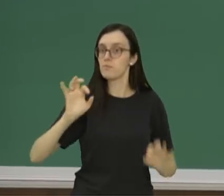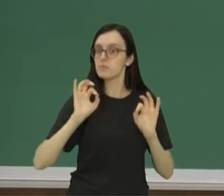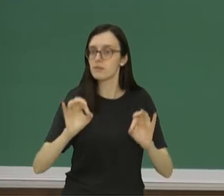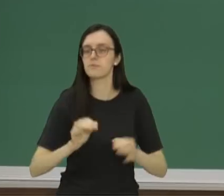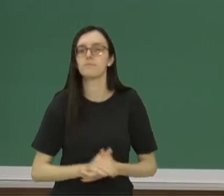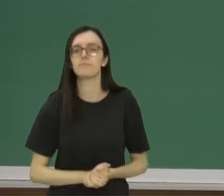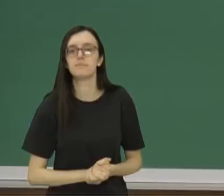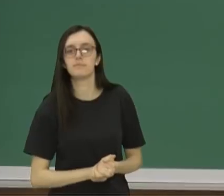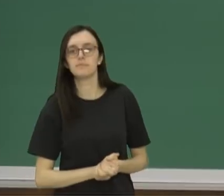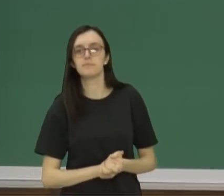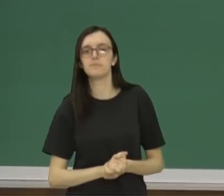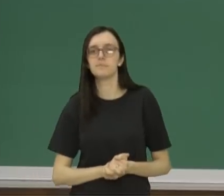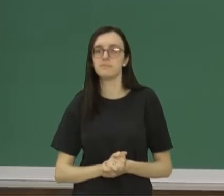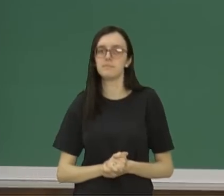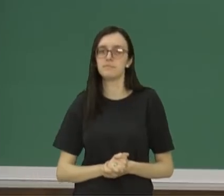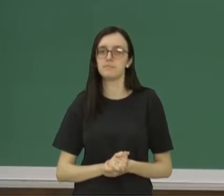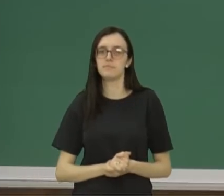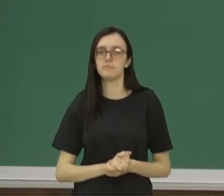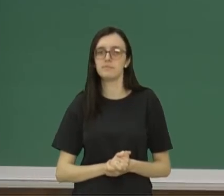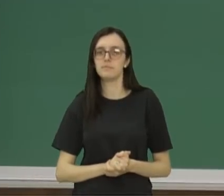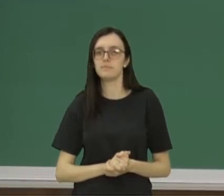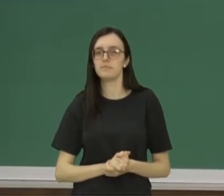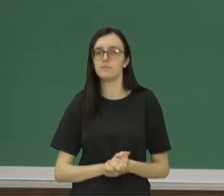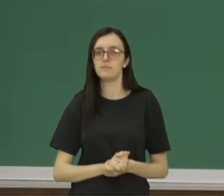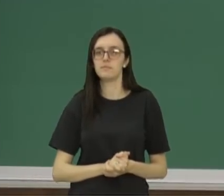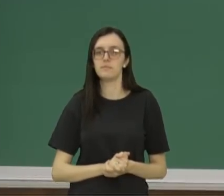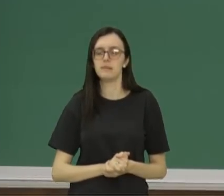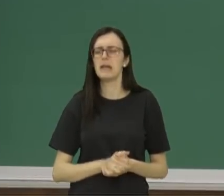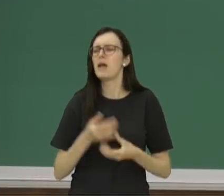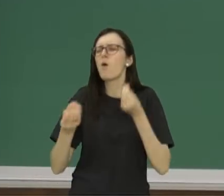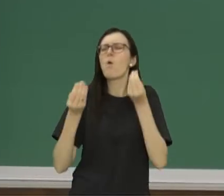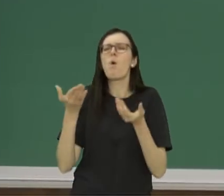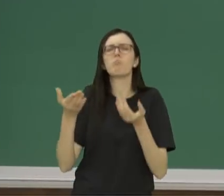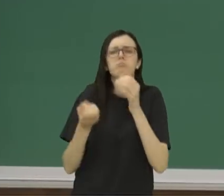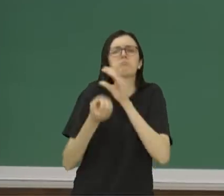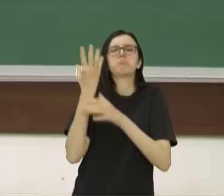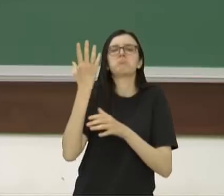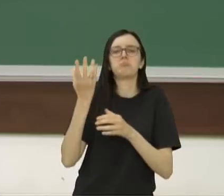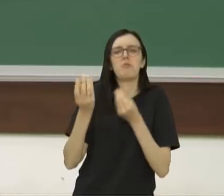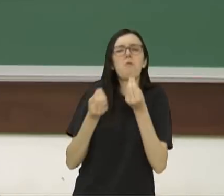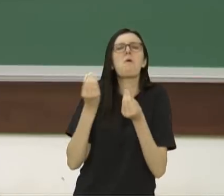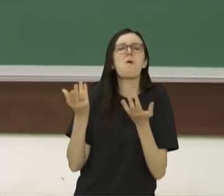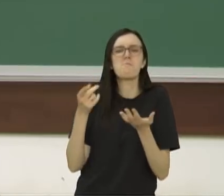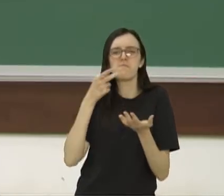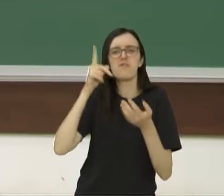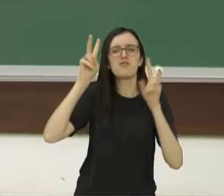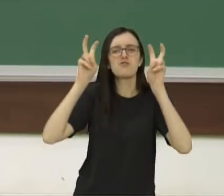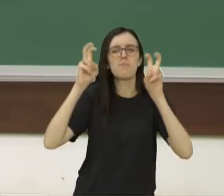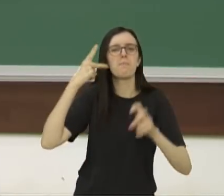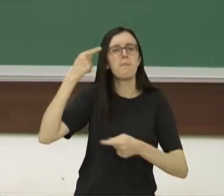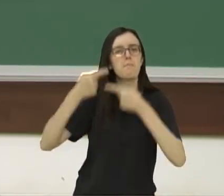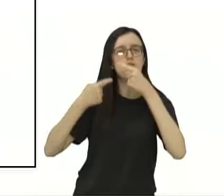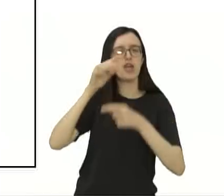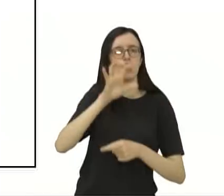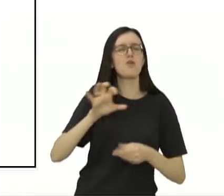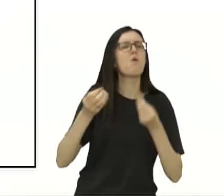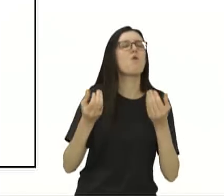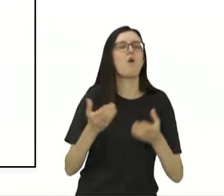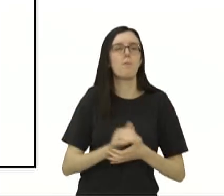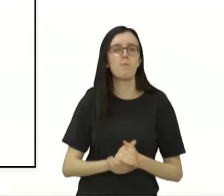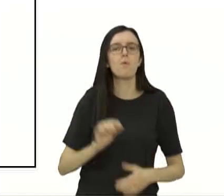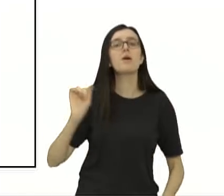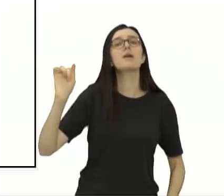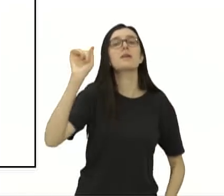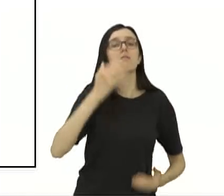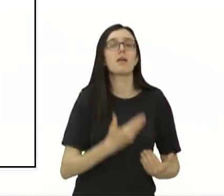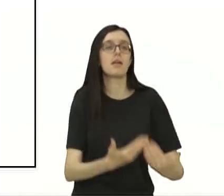certo? Então, quem que faz essa política? Da onde que sai essa ideia para as políticas regionais? Então, lá, quem é